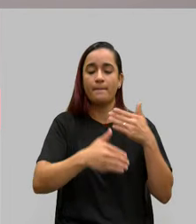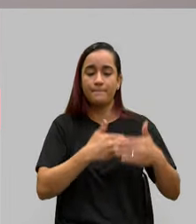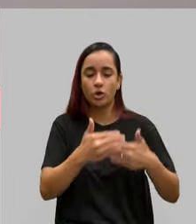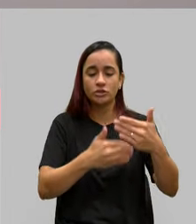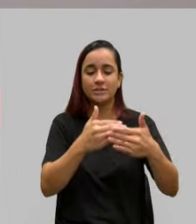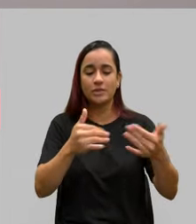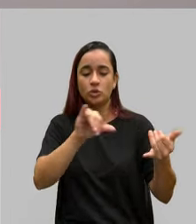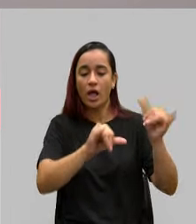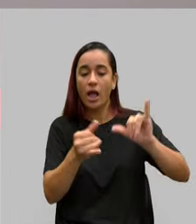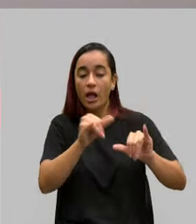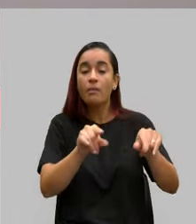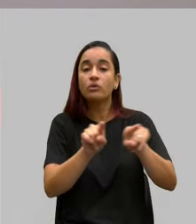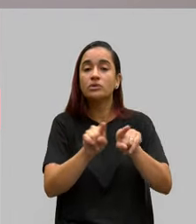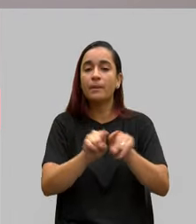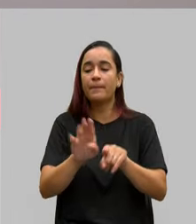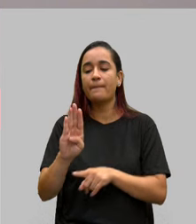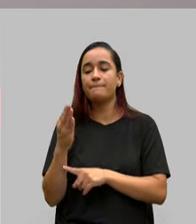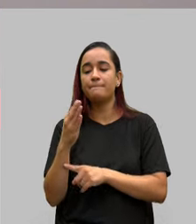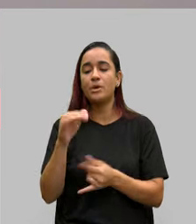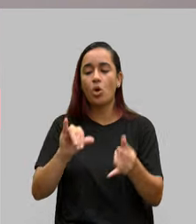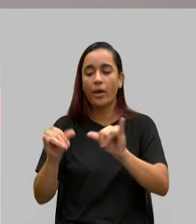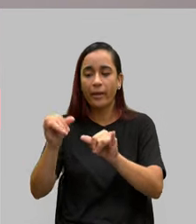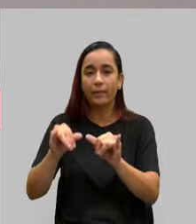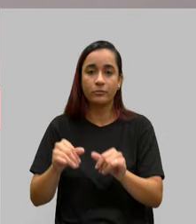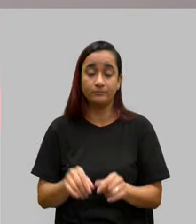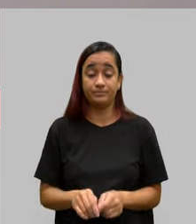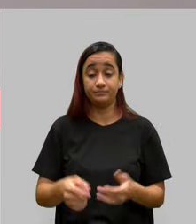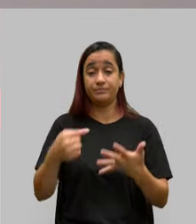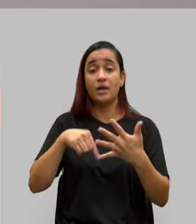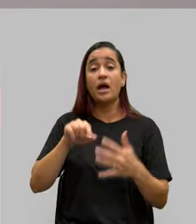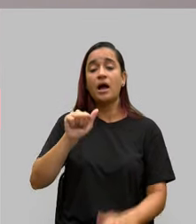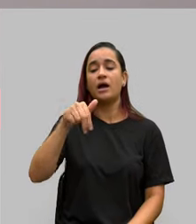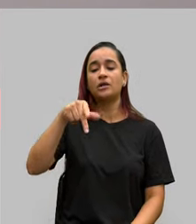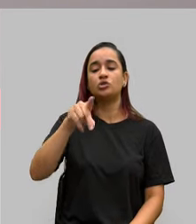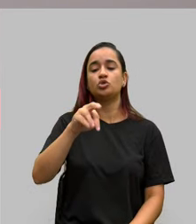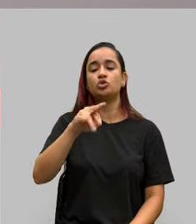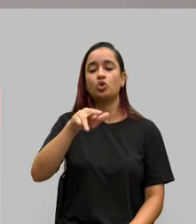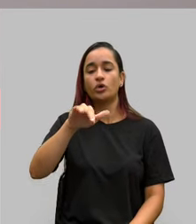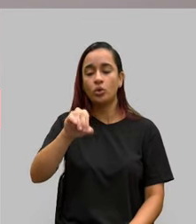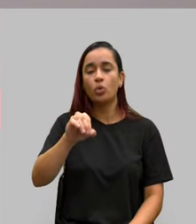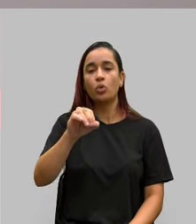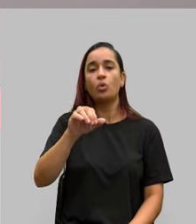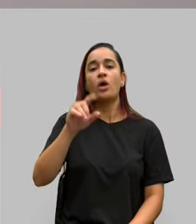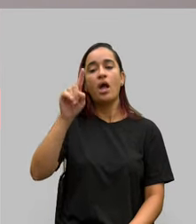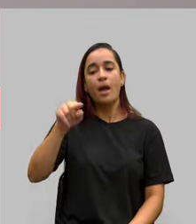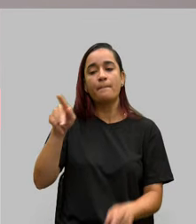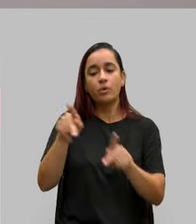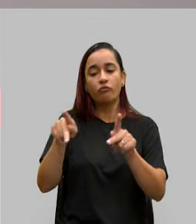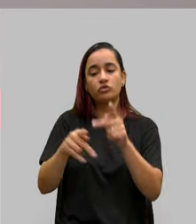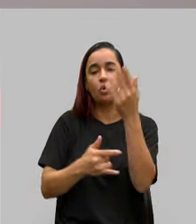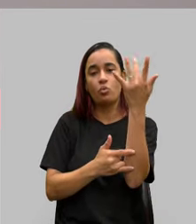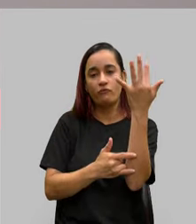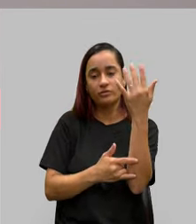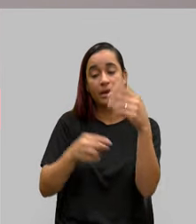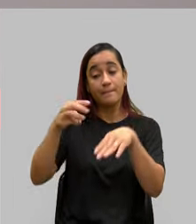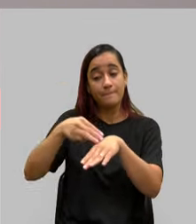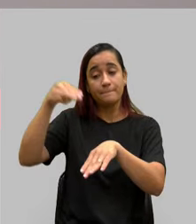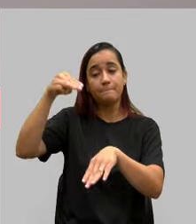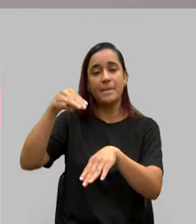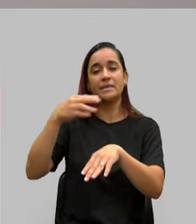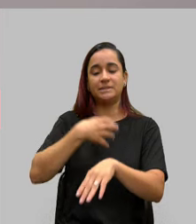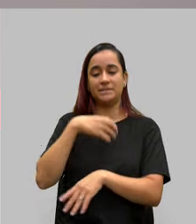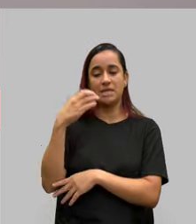bioquímicos Antônio Carlos Pinheiro de Oliveira professor na UFMG mestre em ciências farmacêuticas com